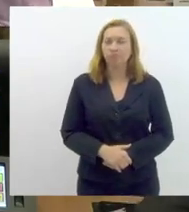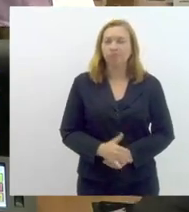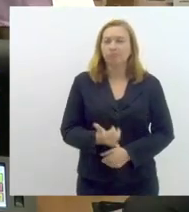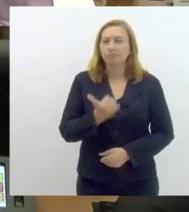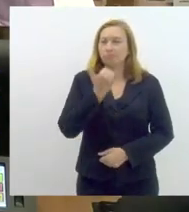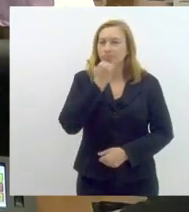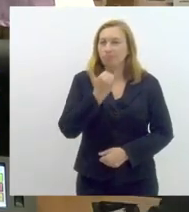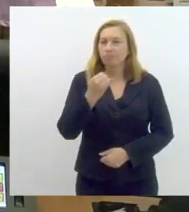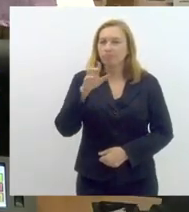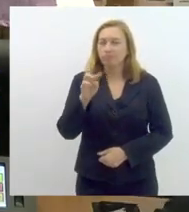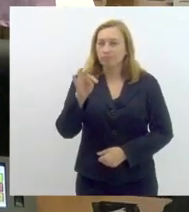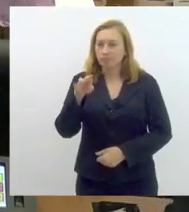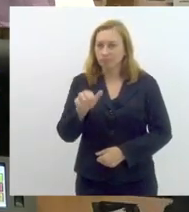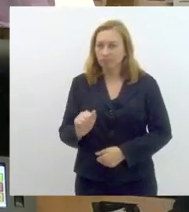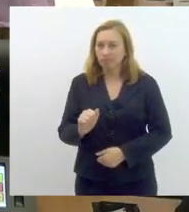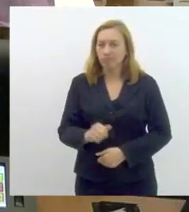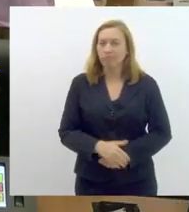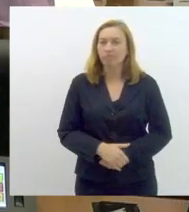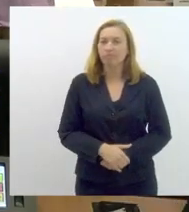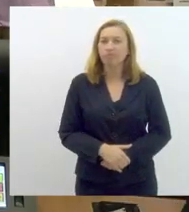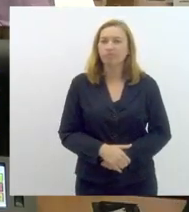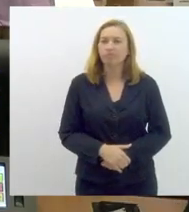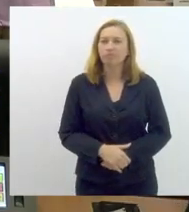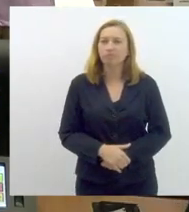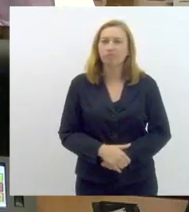Desculpa, Rebeca.